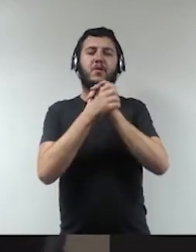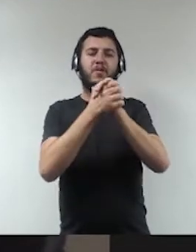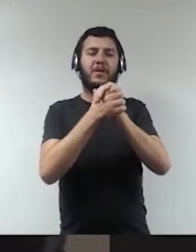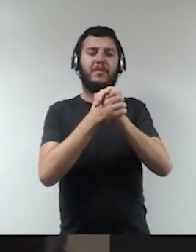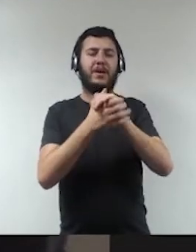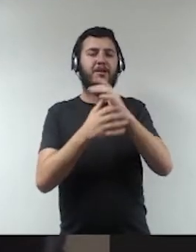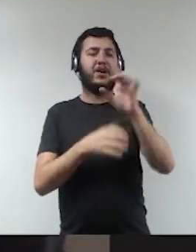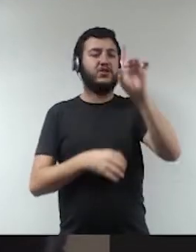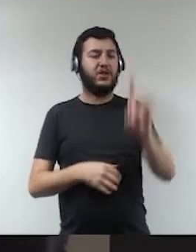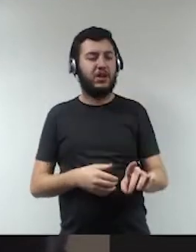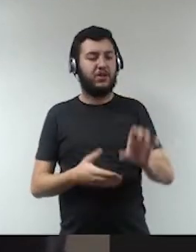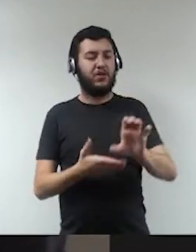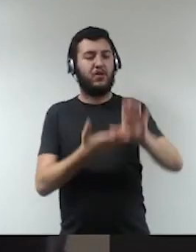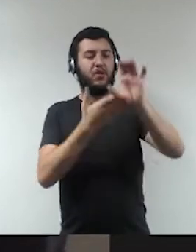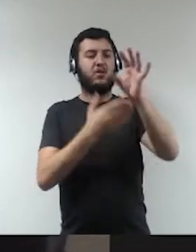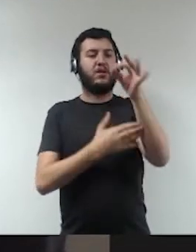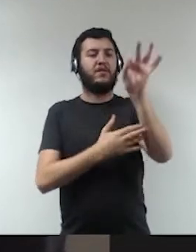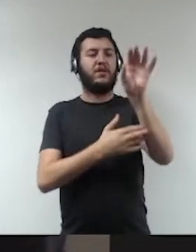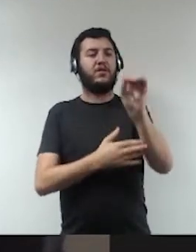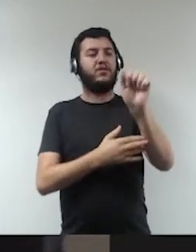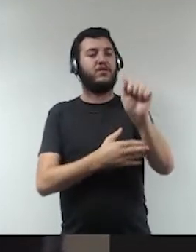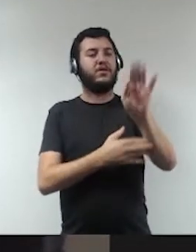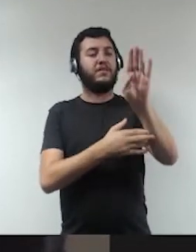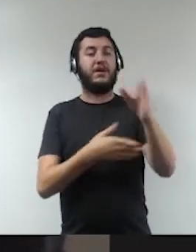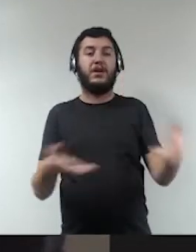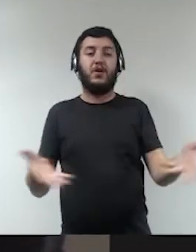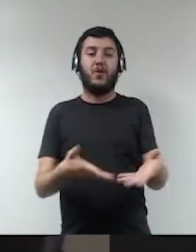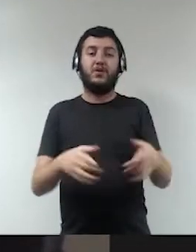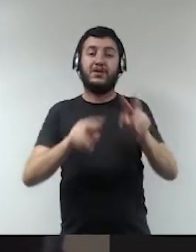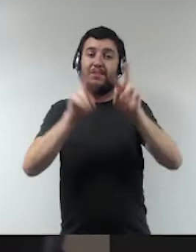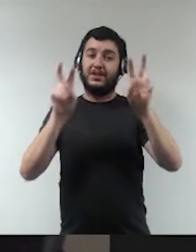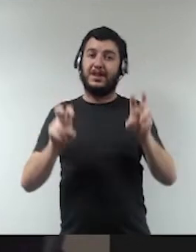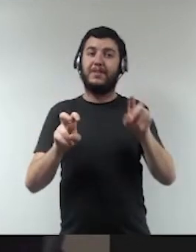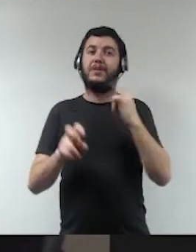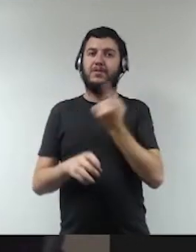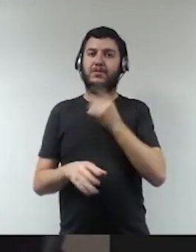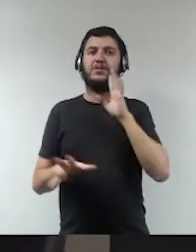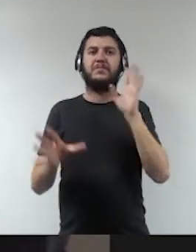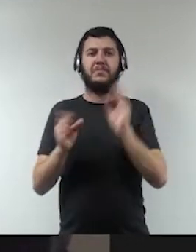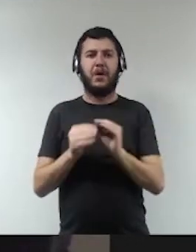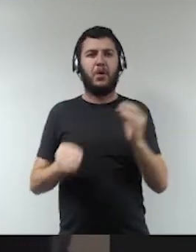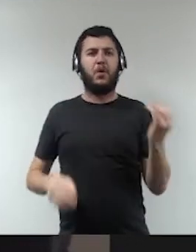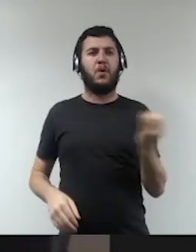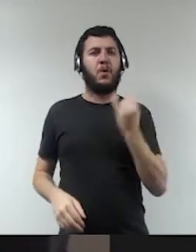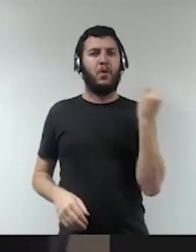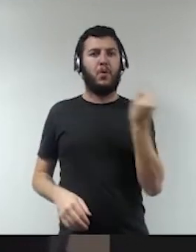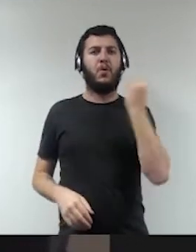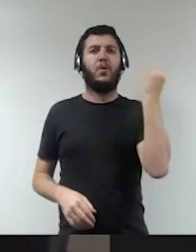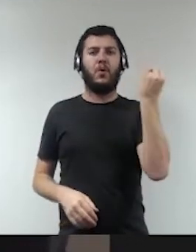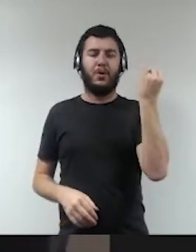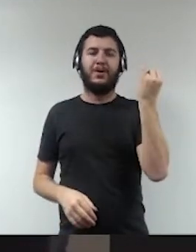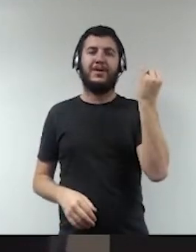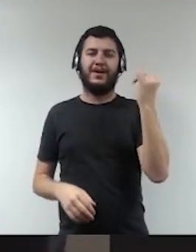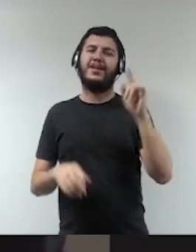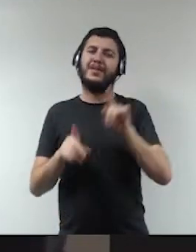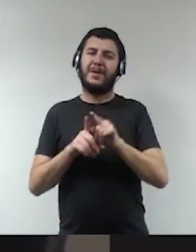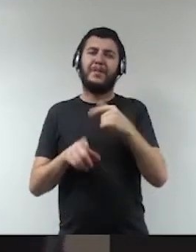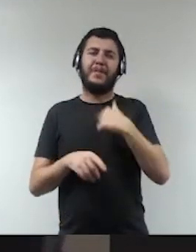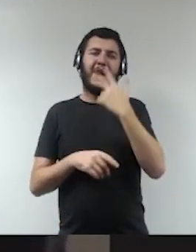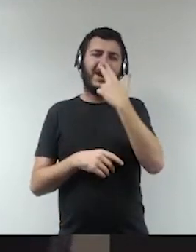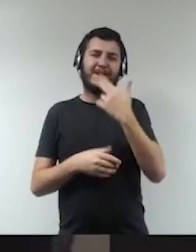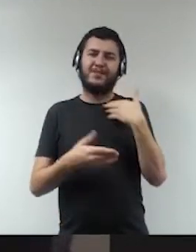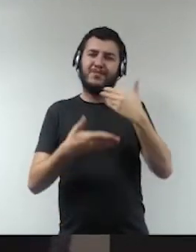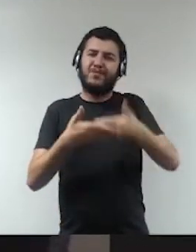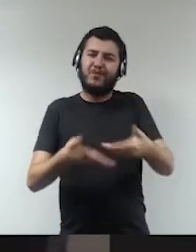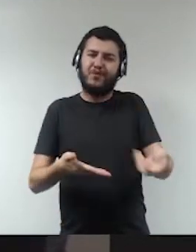OAB. O tema de hoje é muito candente, muito atual, como disse a doutora Graciela, e eu sei que estamos falando aí para uma plateia